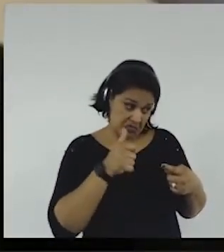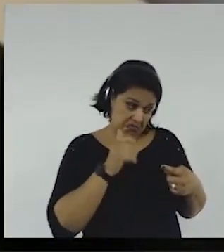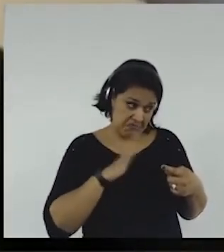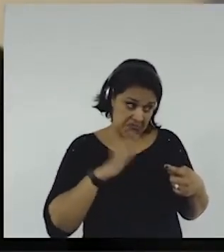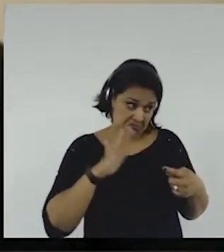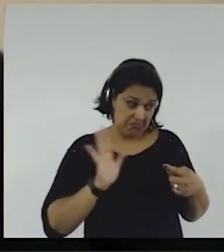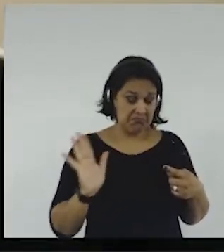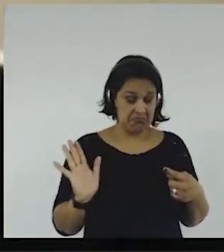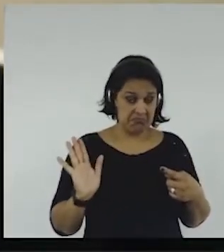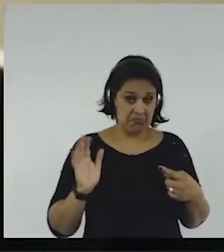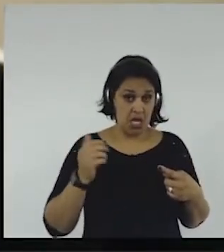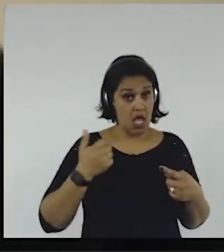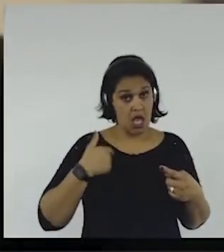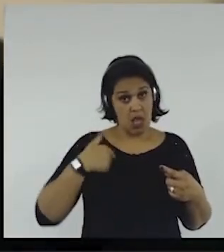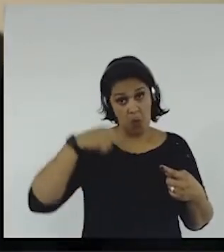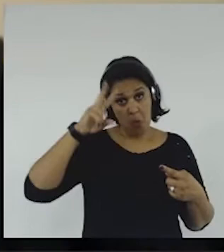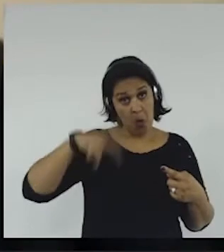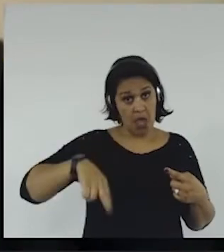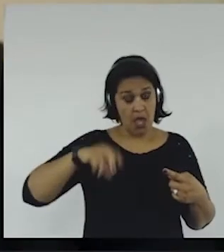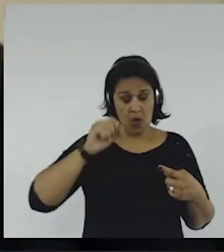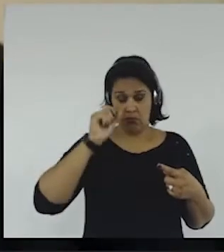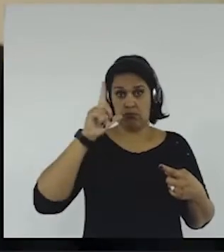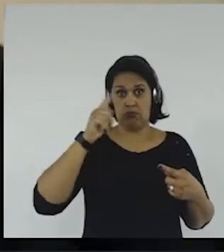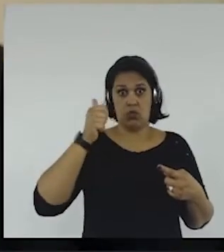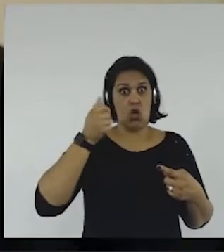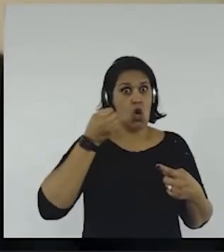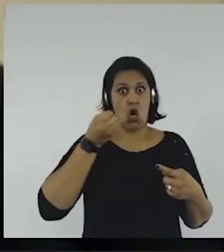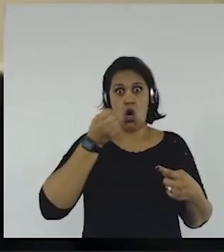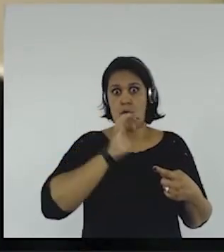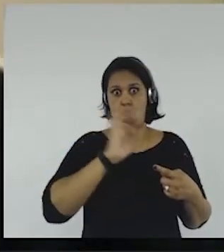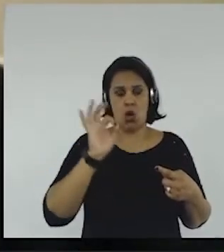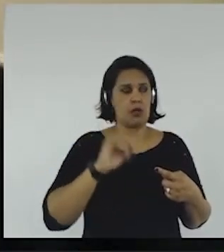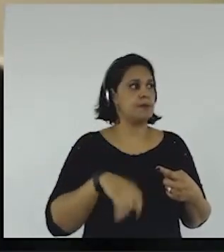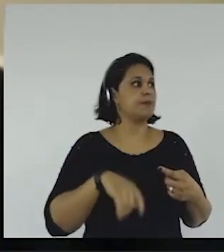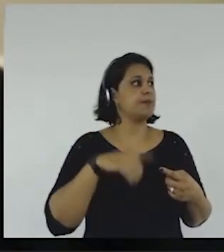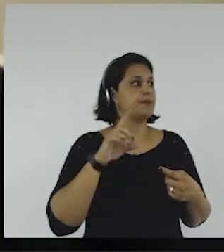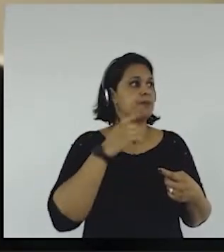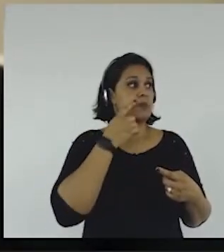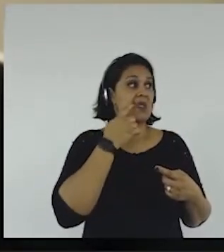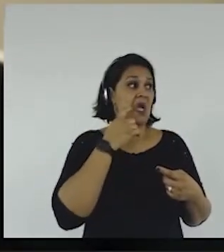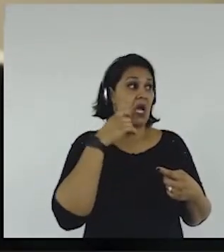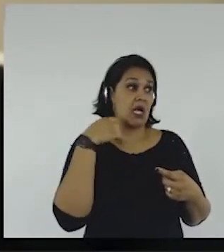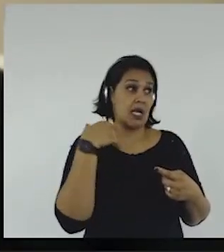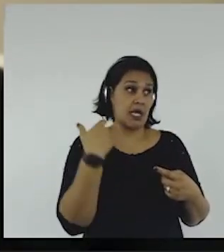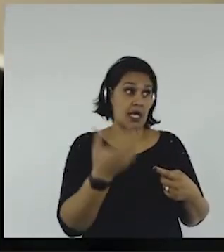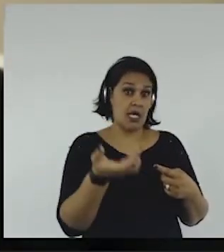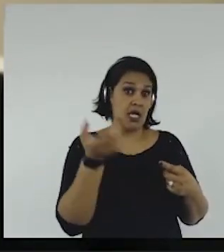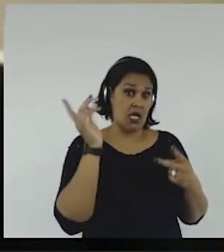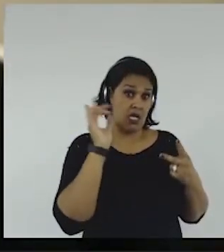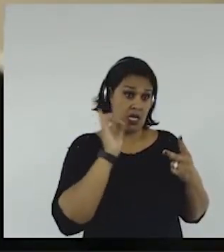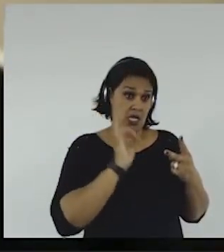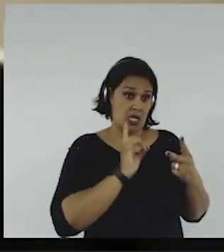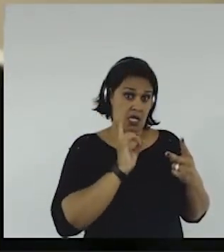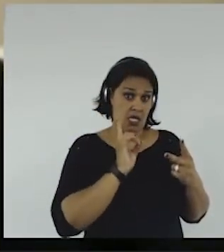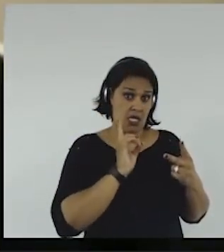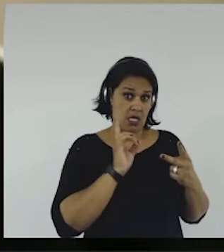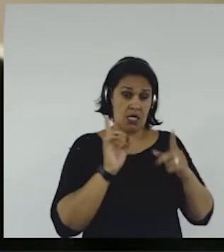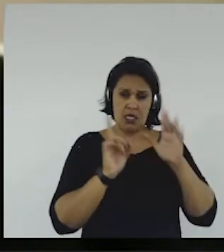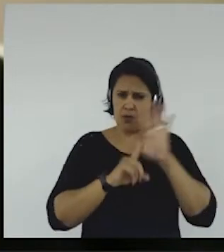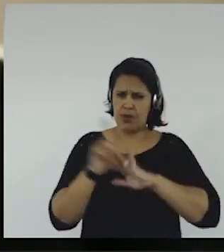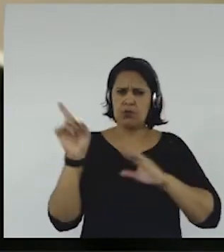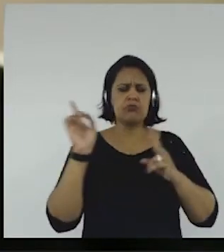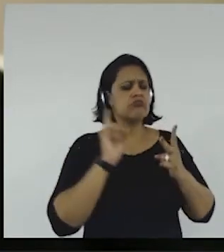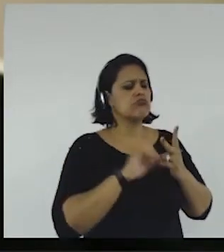hoje com os olhos abertos, como é possível um homem pensar assim? E, finalmente, eu perguntei, e